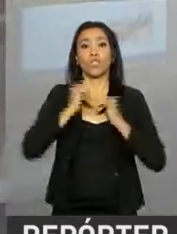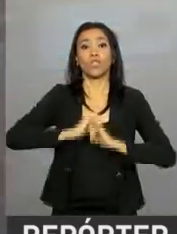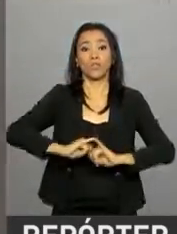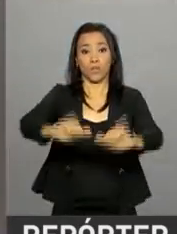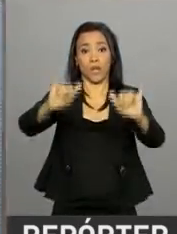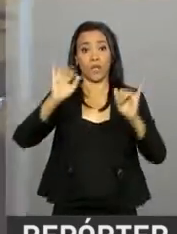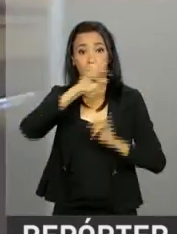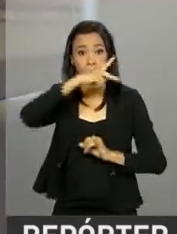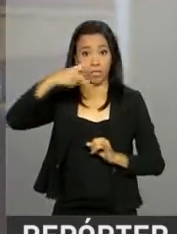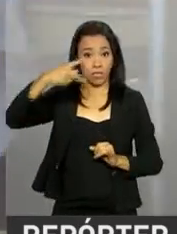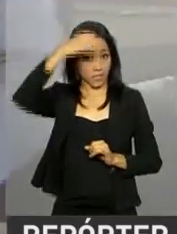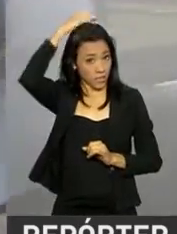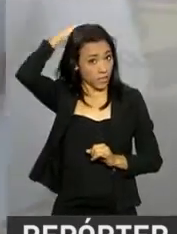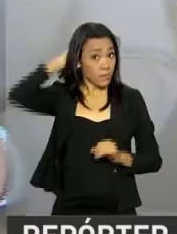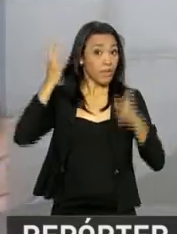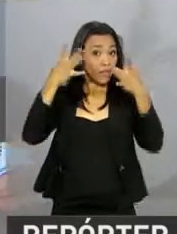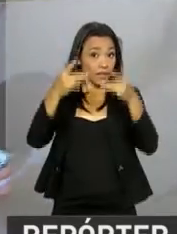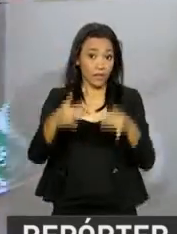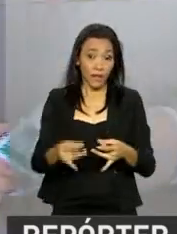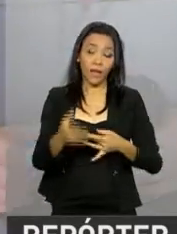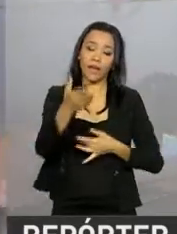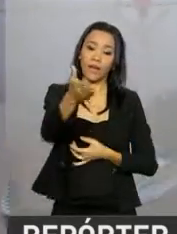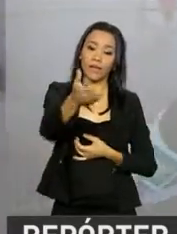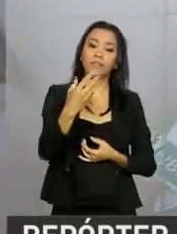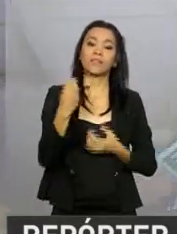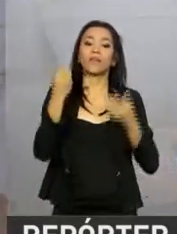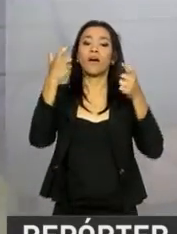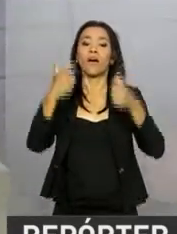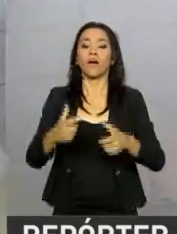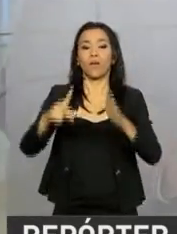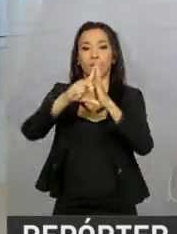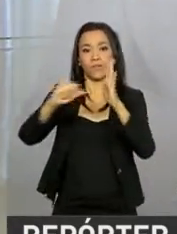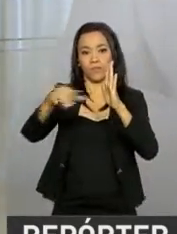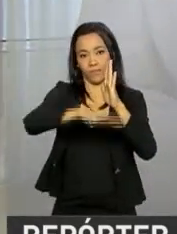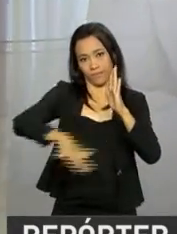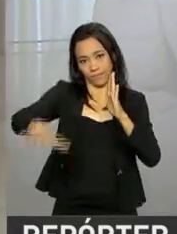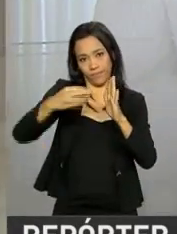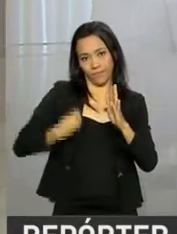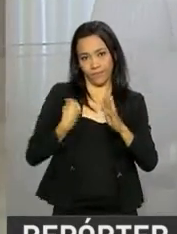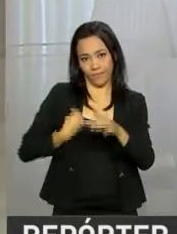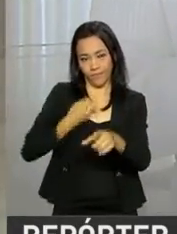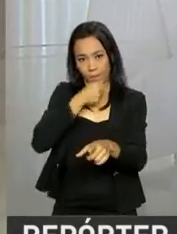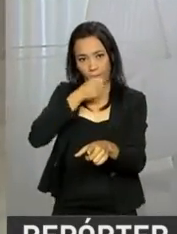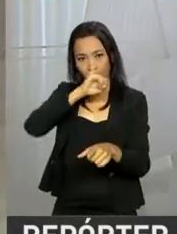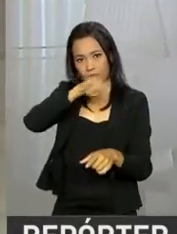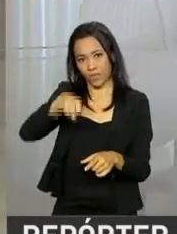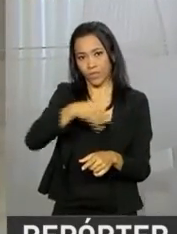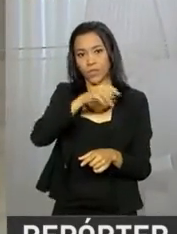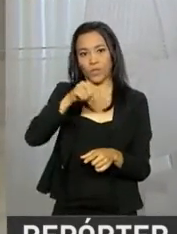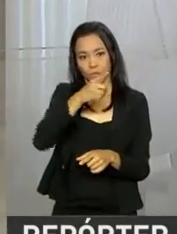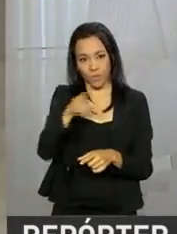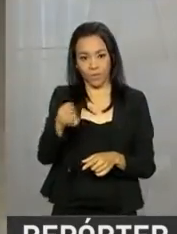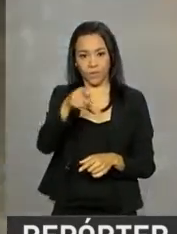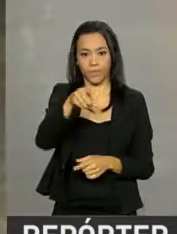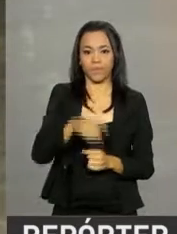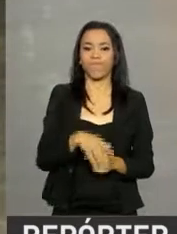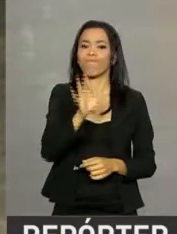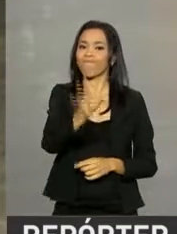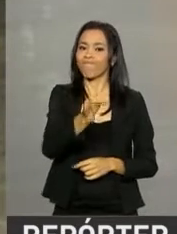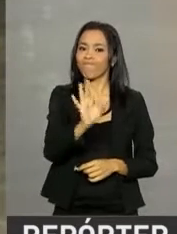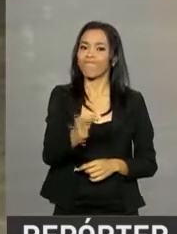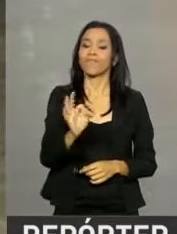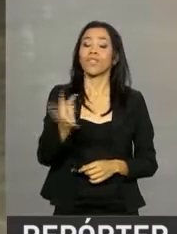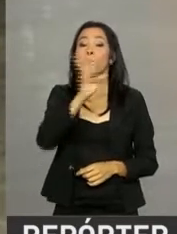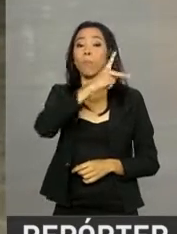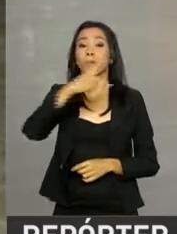joão pedro neto traz detalhes ao vivo pra gente do palácio do planalto joão pedro renato exatamente o presidente michel temer